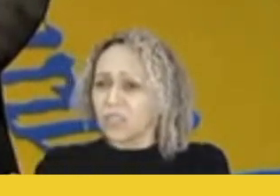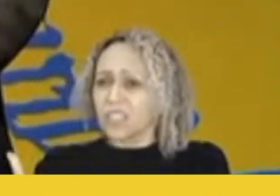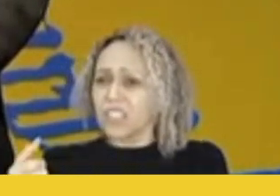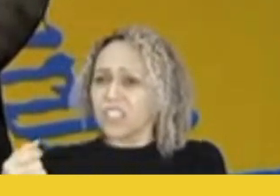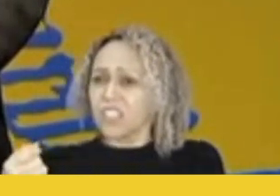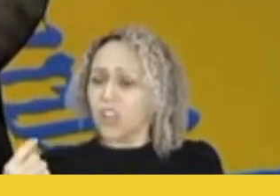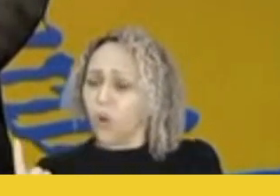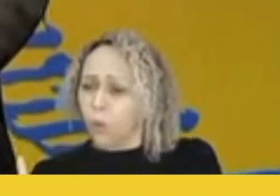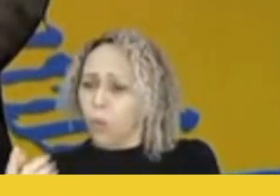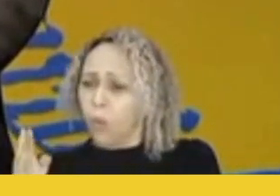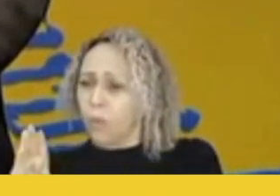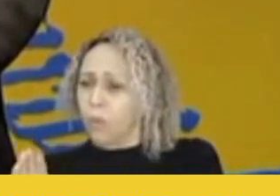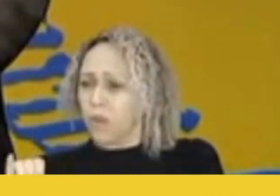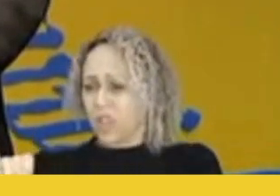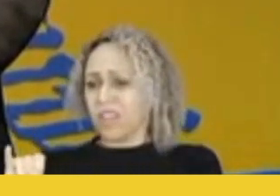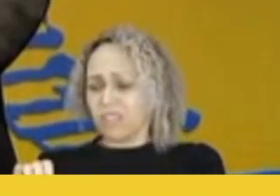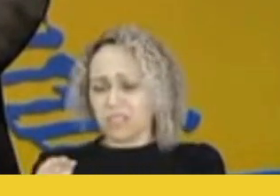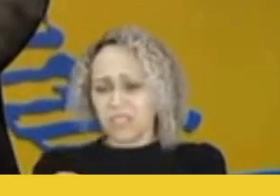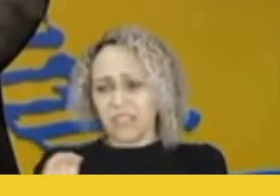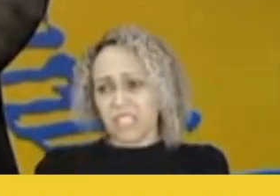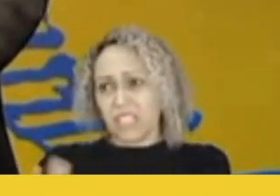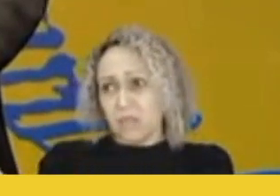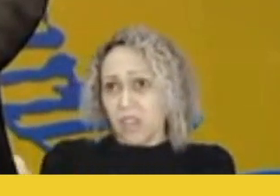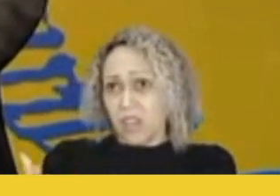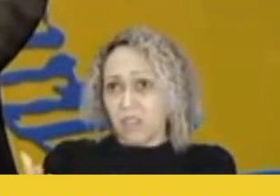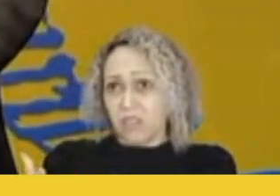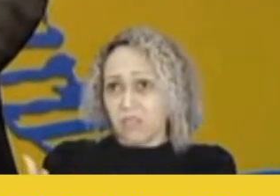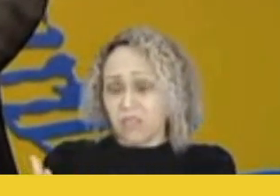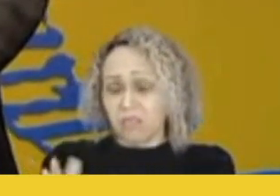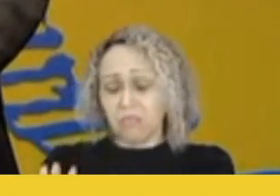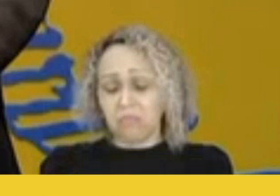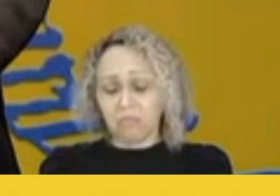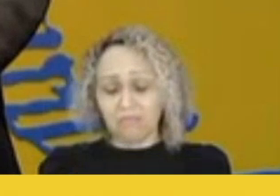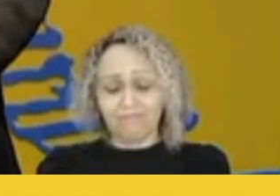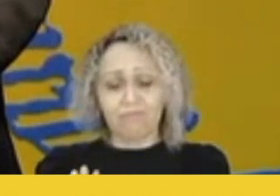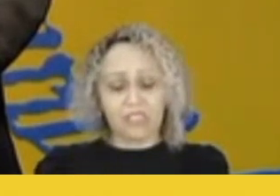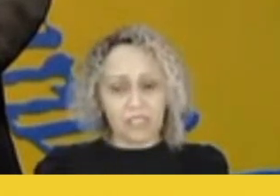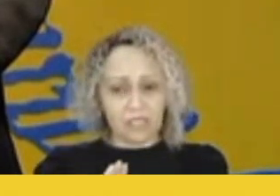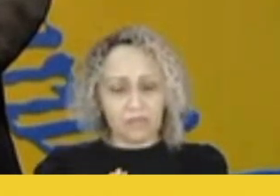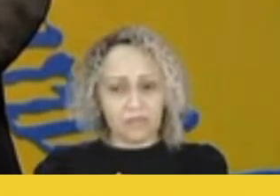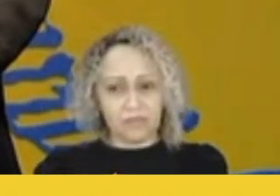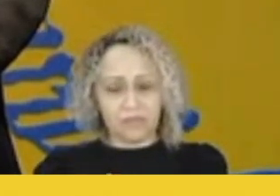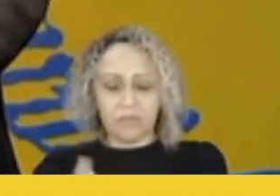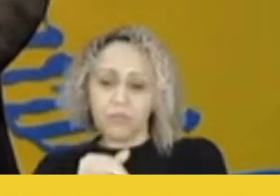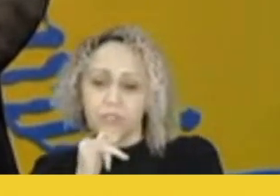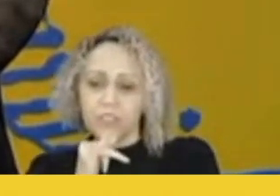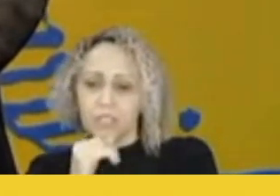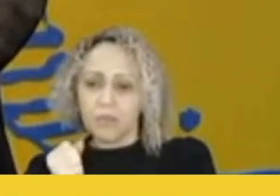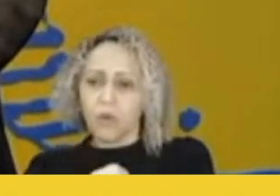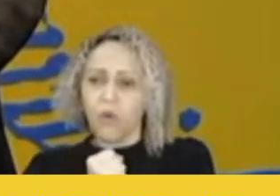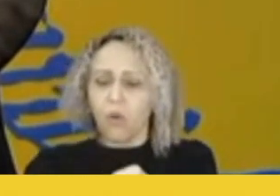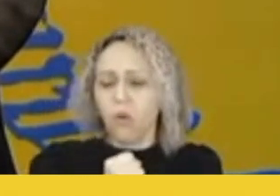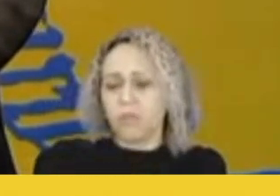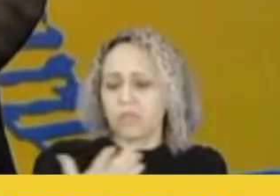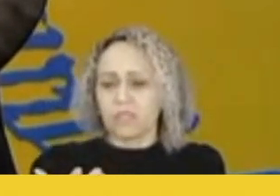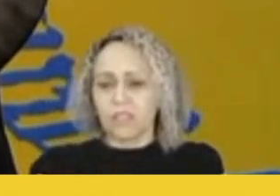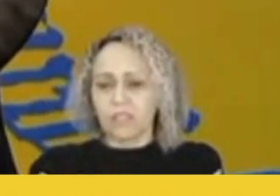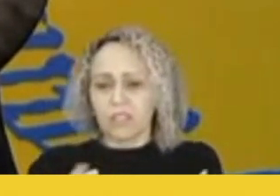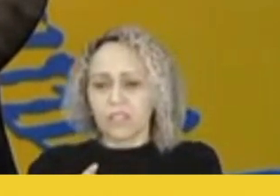do relatório da transição? Emissão de passaportes, novamente, obras, construções de um modo